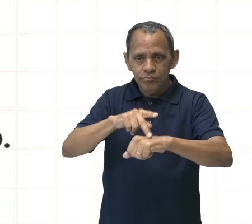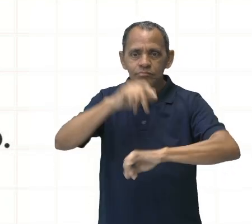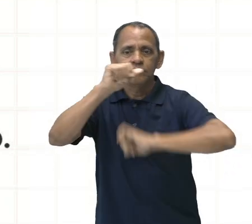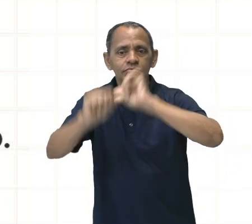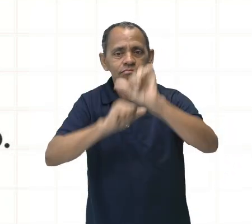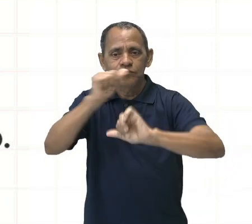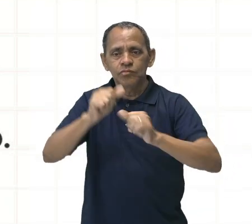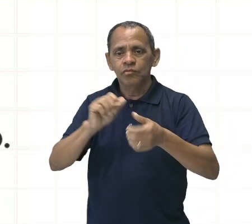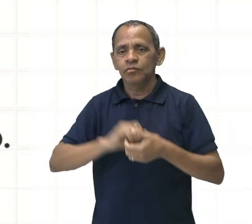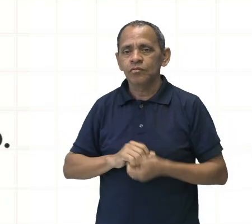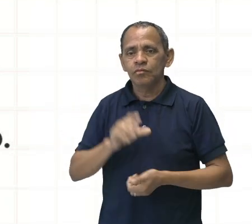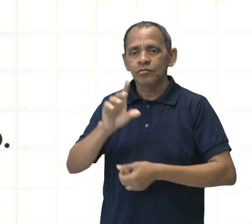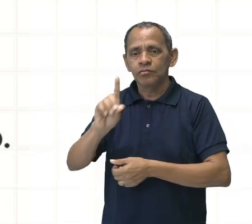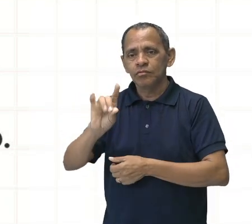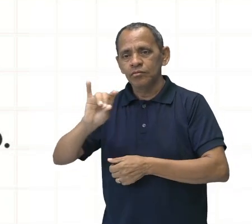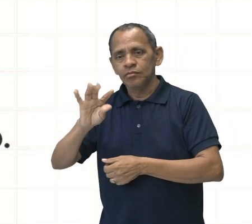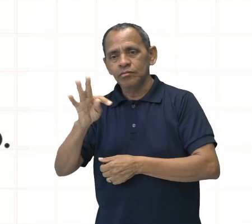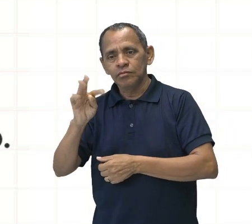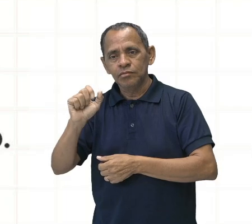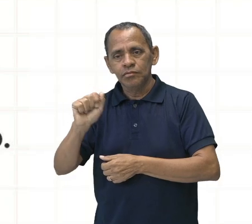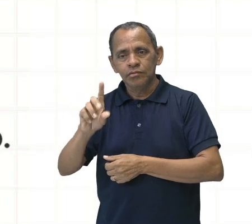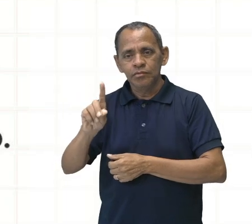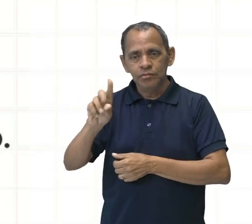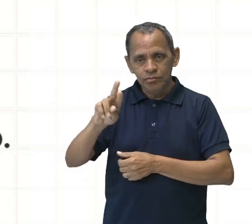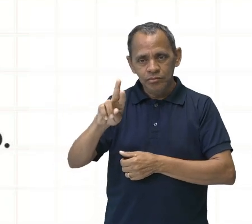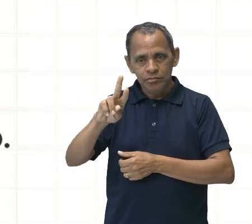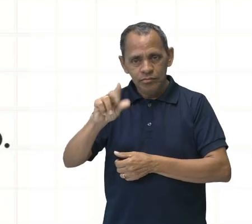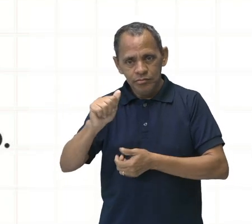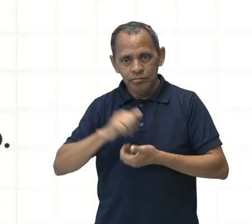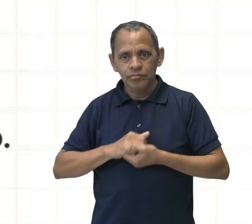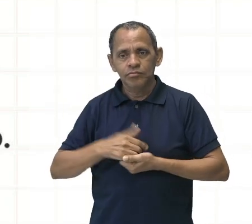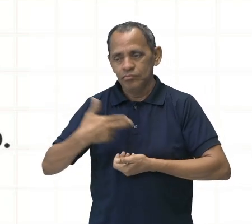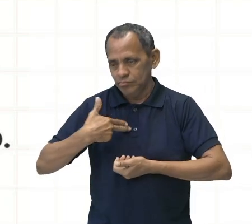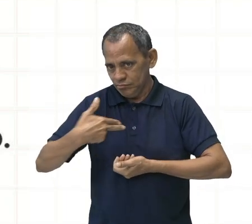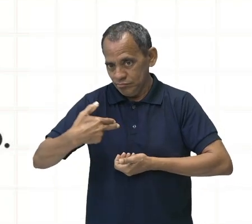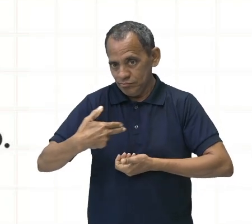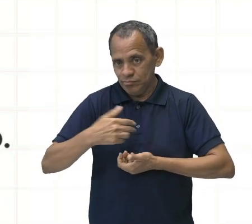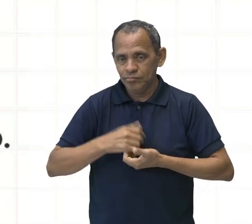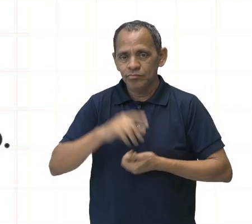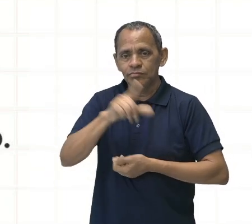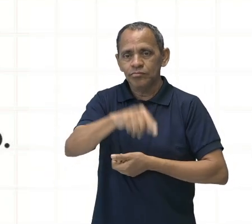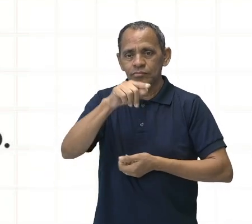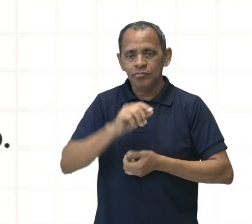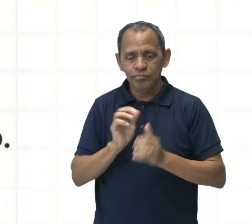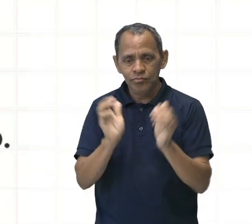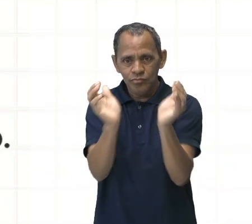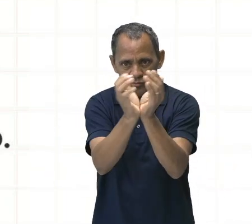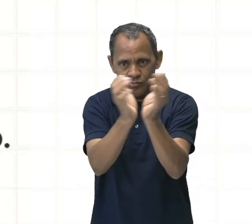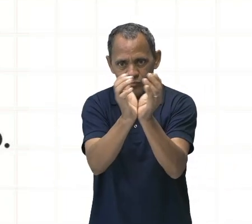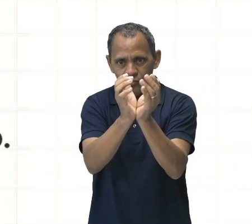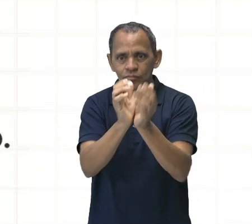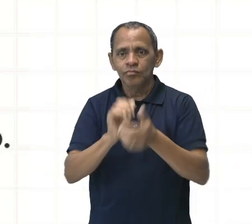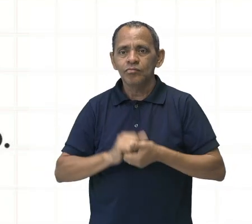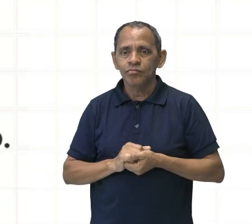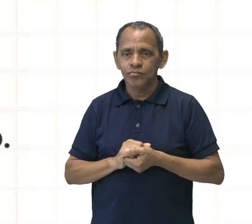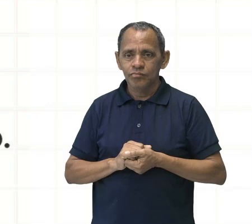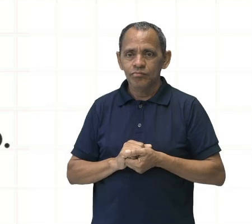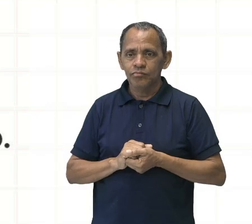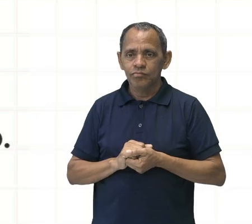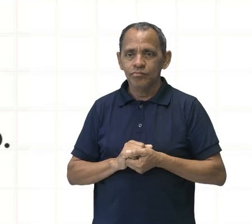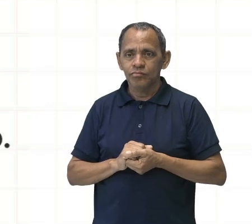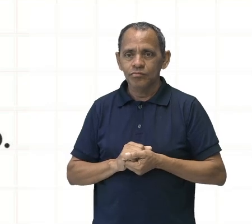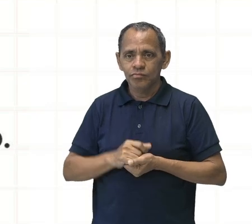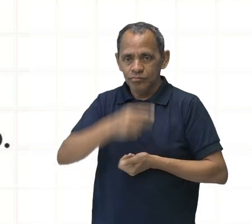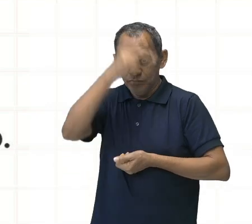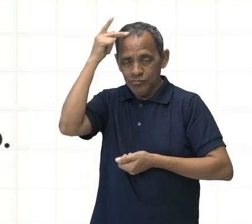uma ditadura. No caso, aconteceu isso. Getúlio Vargas, então, escolheu um conjunto de notáveis, de pessoas